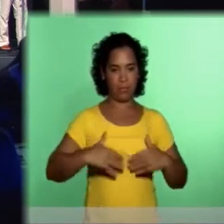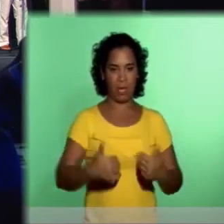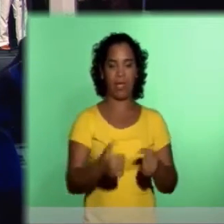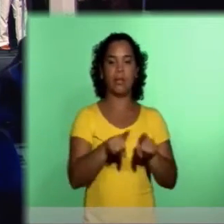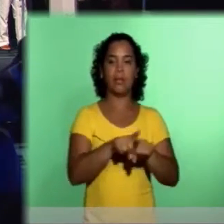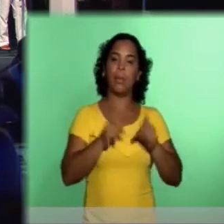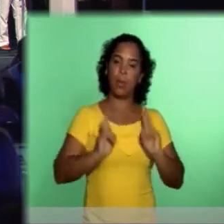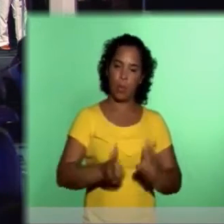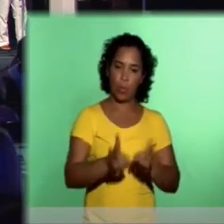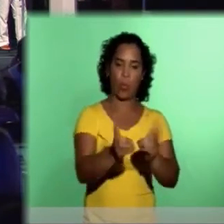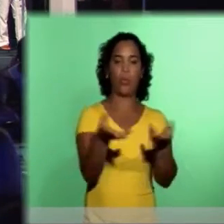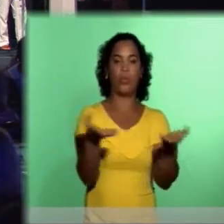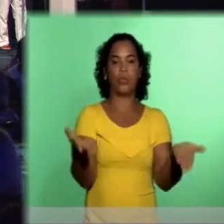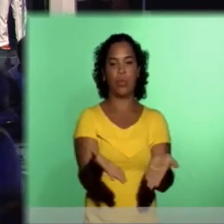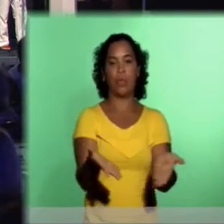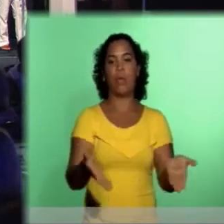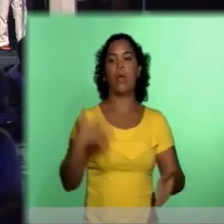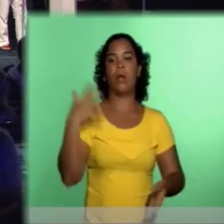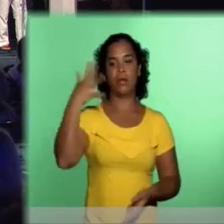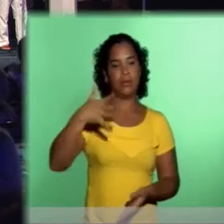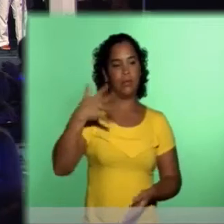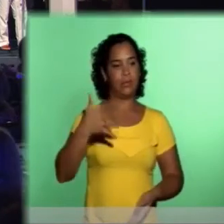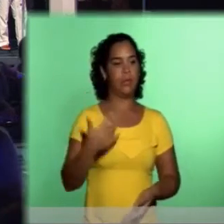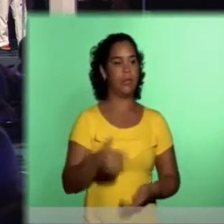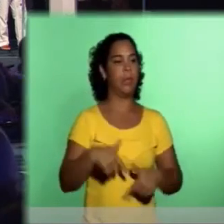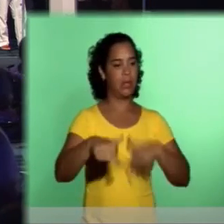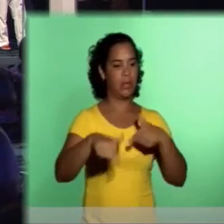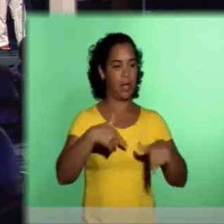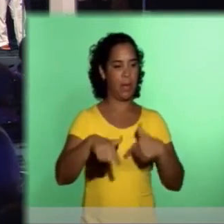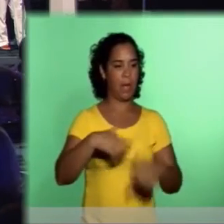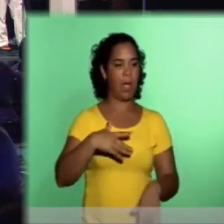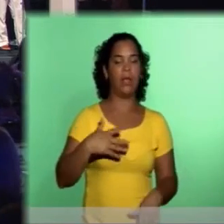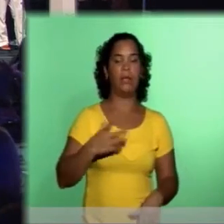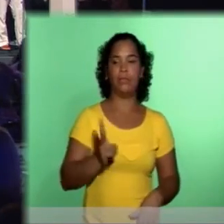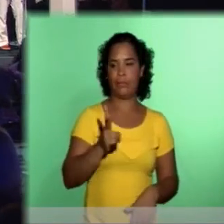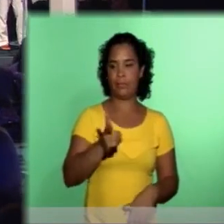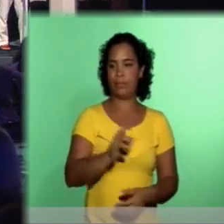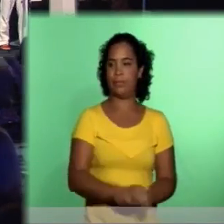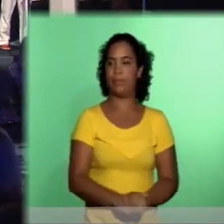trabalhos para que nós possamos ter a posse da nossa diretoria. Muito obrigado.